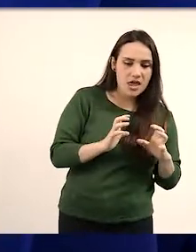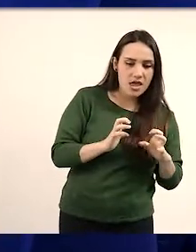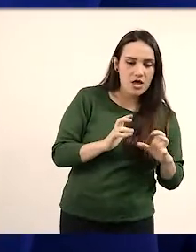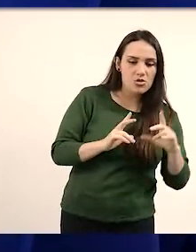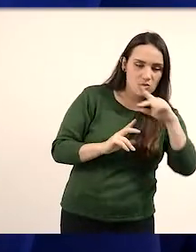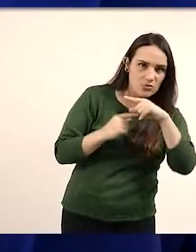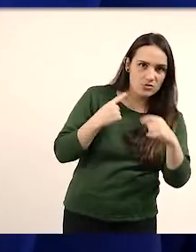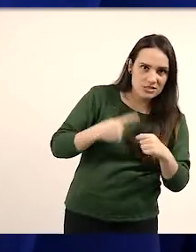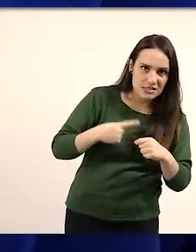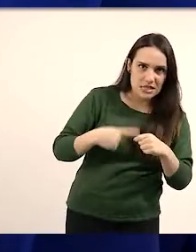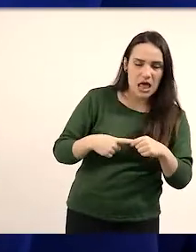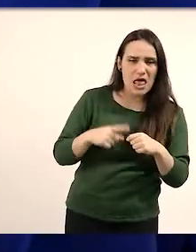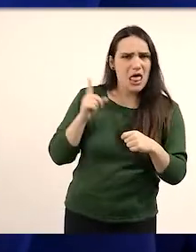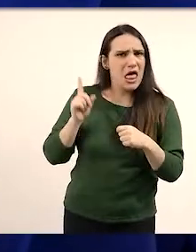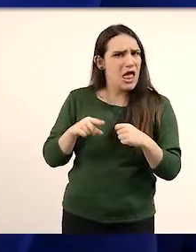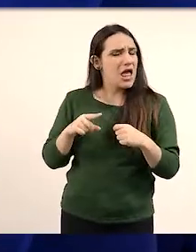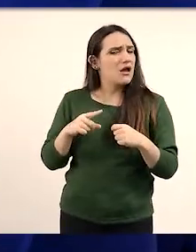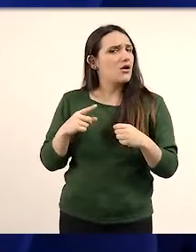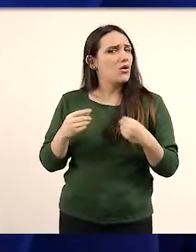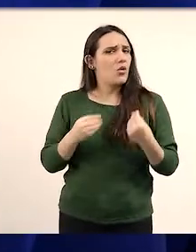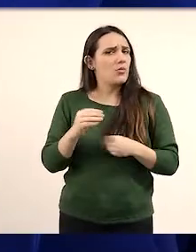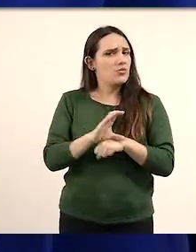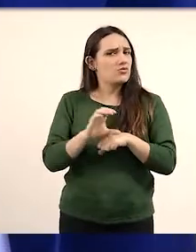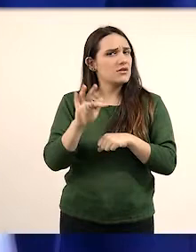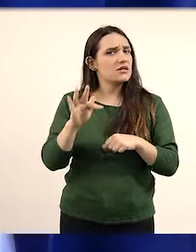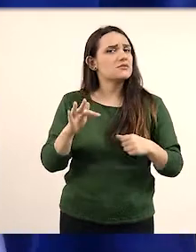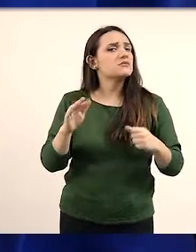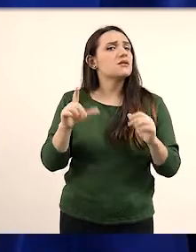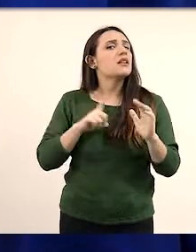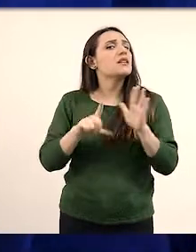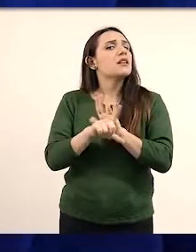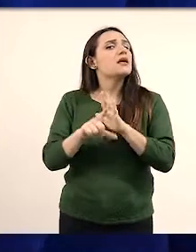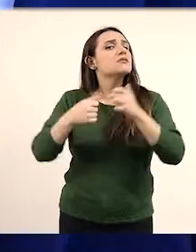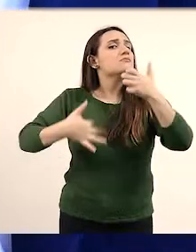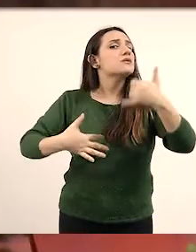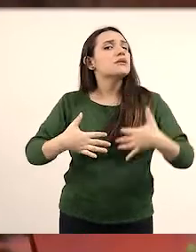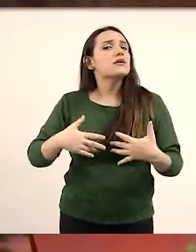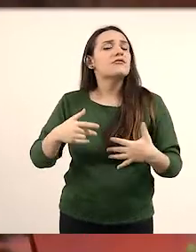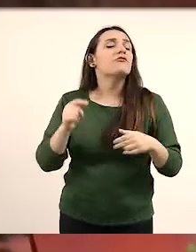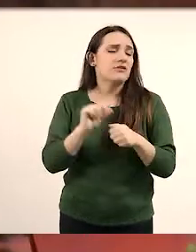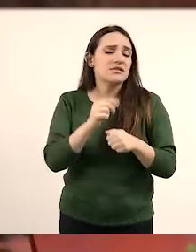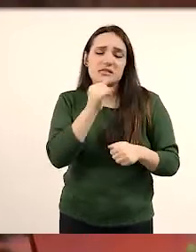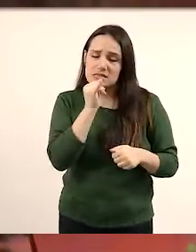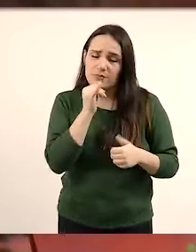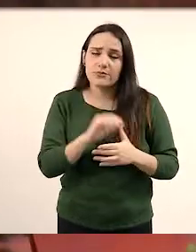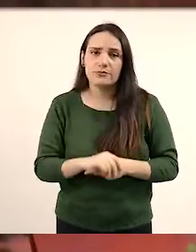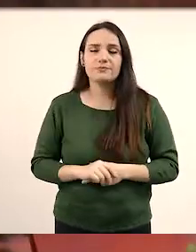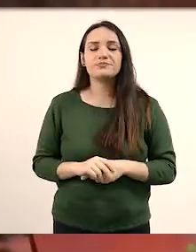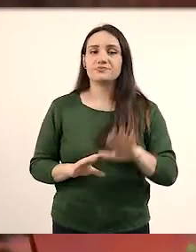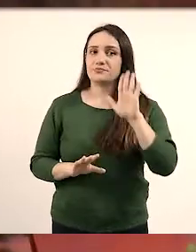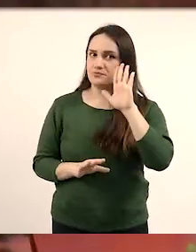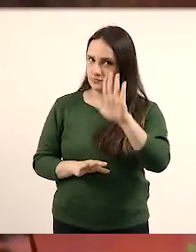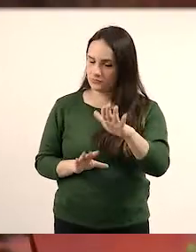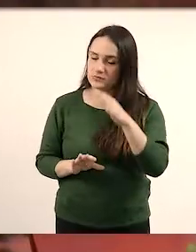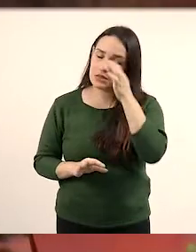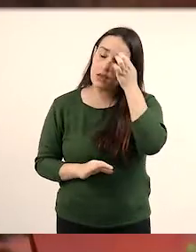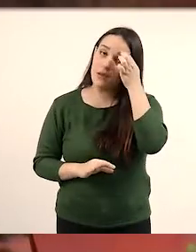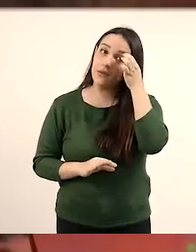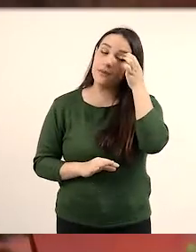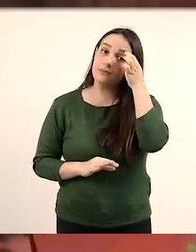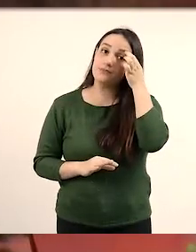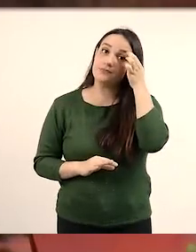da medida provisória ele é um exemplo que se encaixa perfeitamente nessa situação? Exato. Primeiramente, quando a gente fala